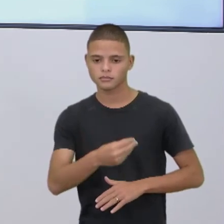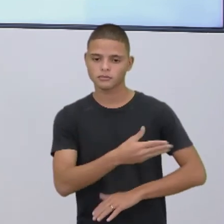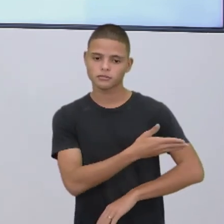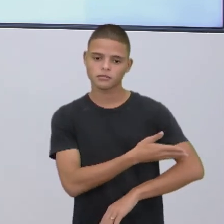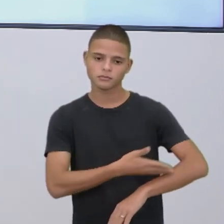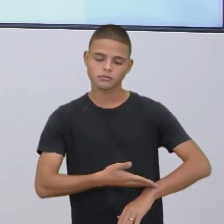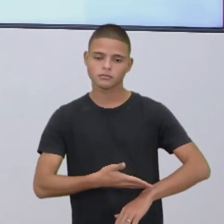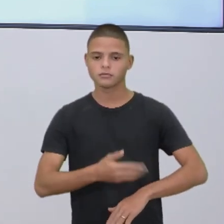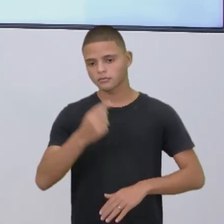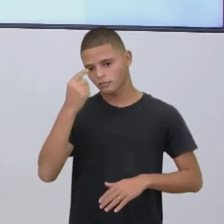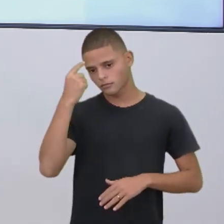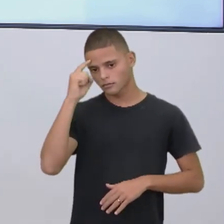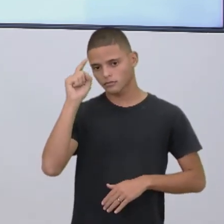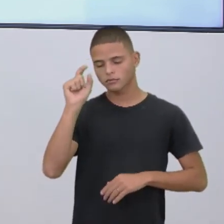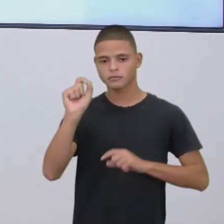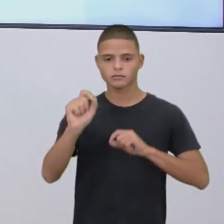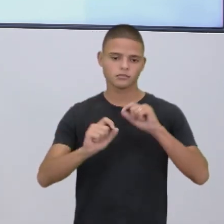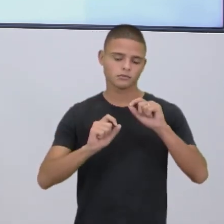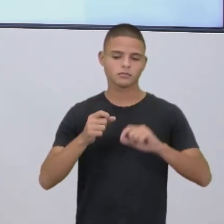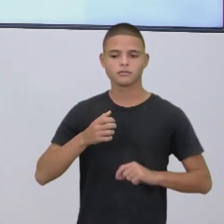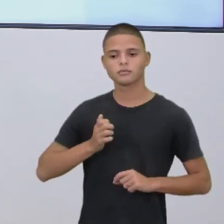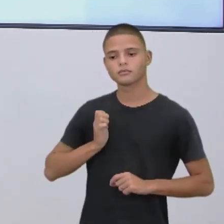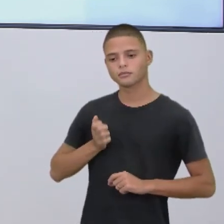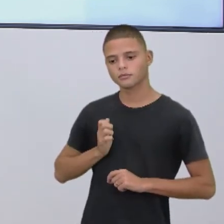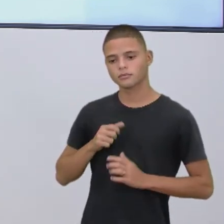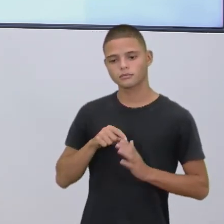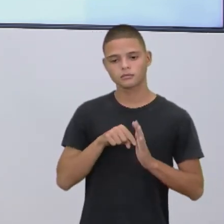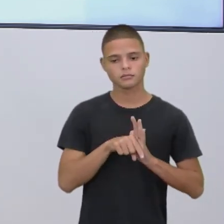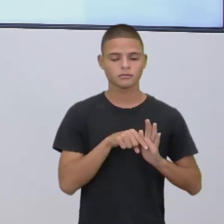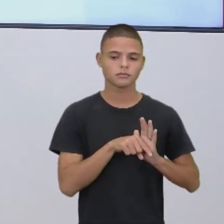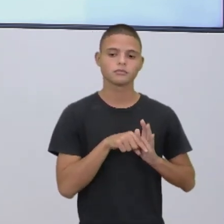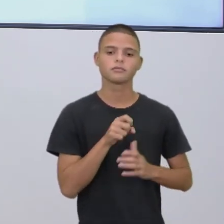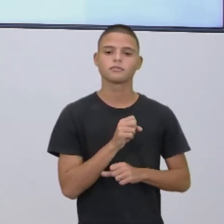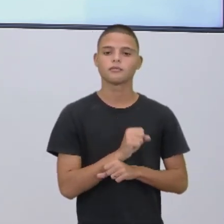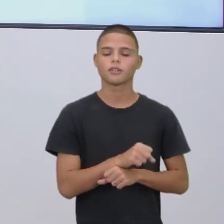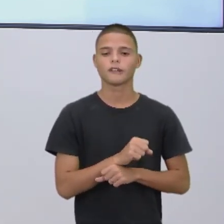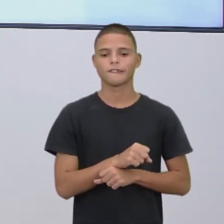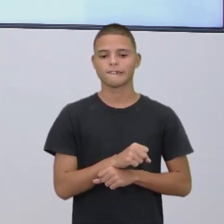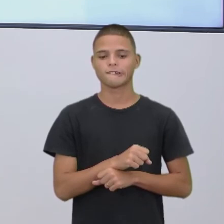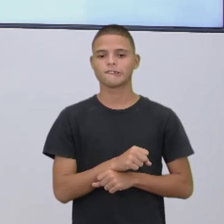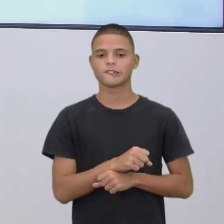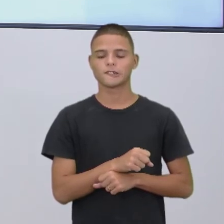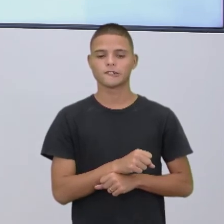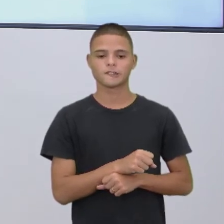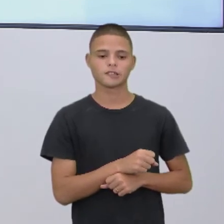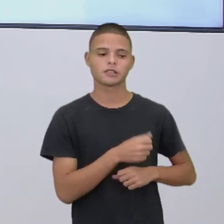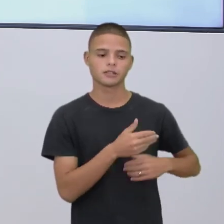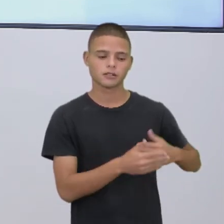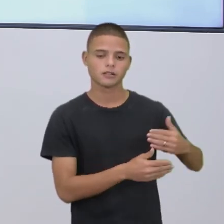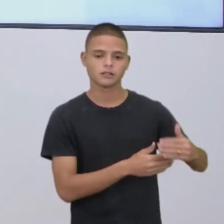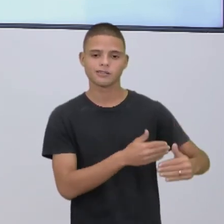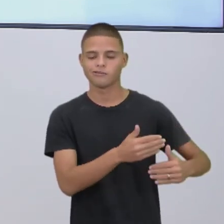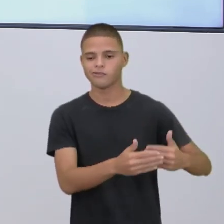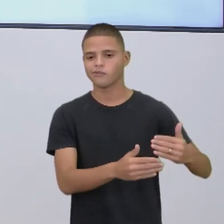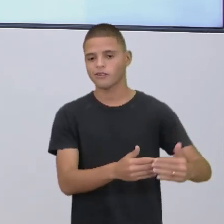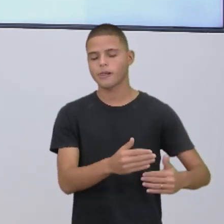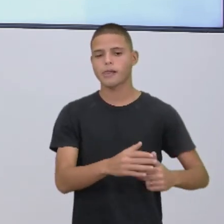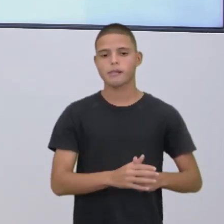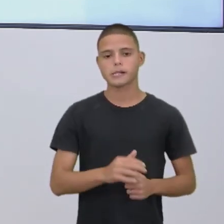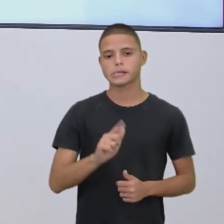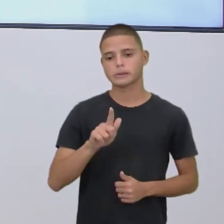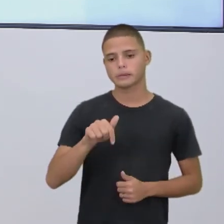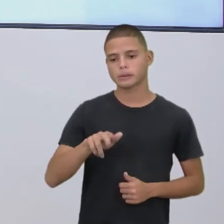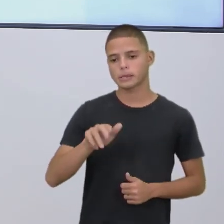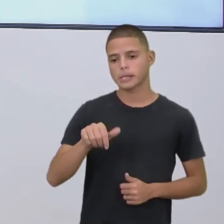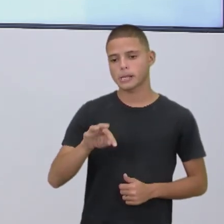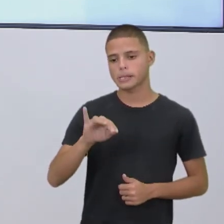mas a ideia aí, né? Isso é estatística, né? Isso é pesquisa, né? Vai indicando aí, no caso, as quantitativas, né? A gente